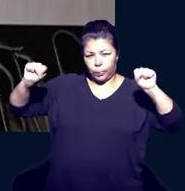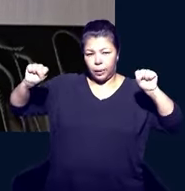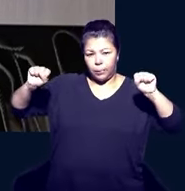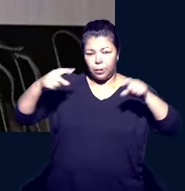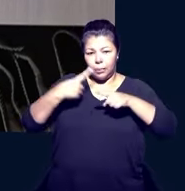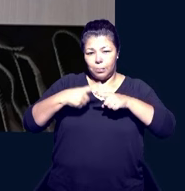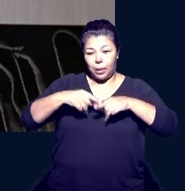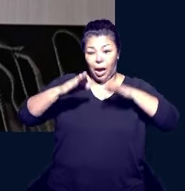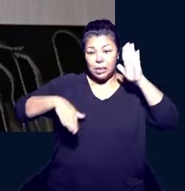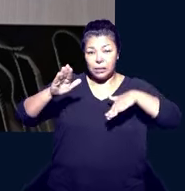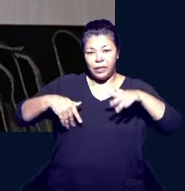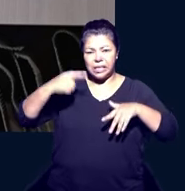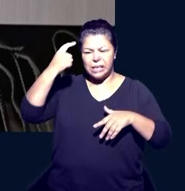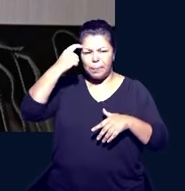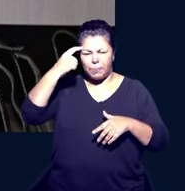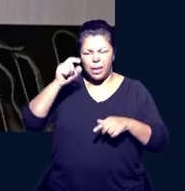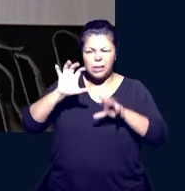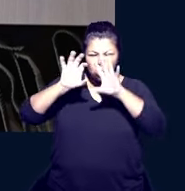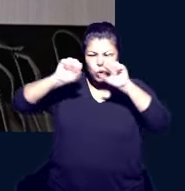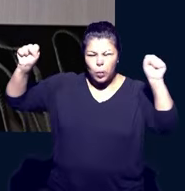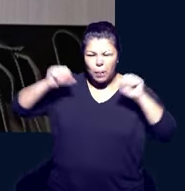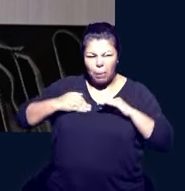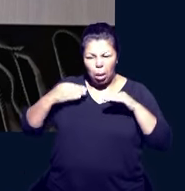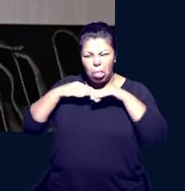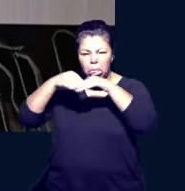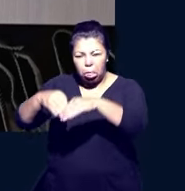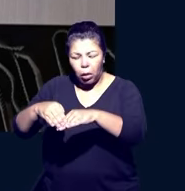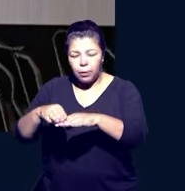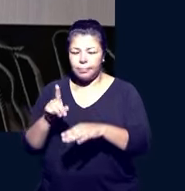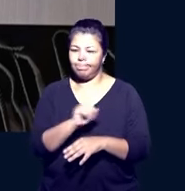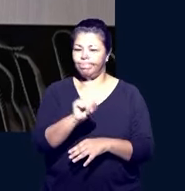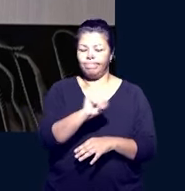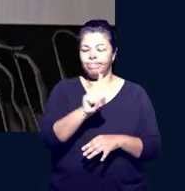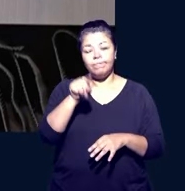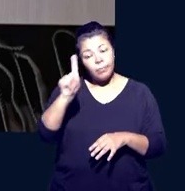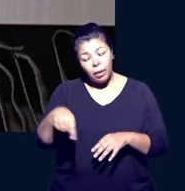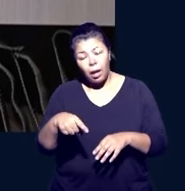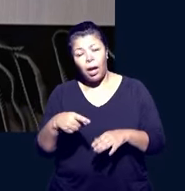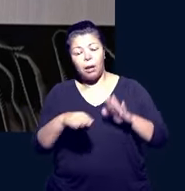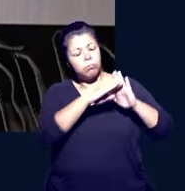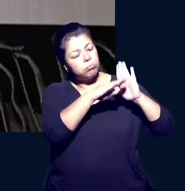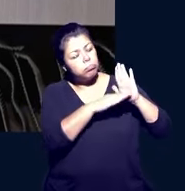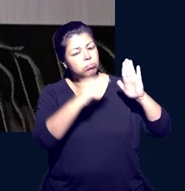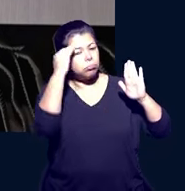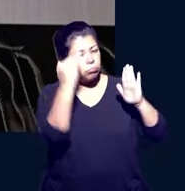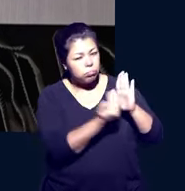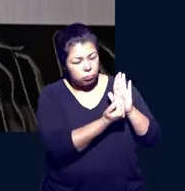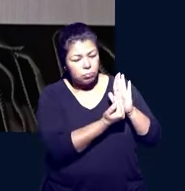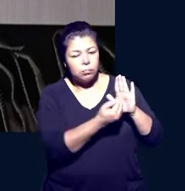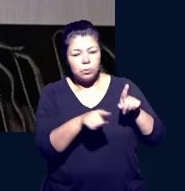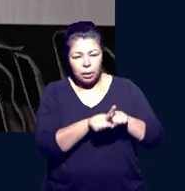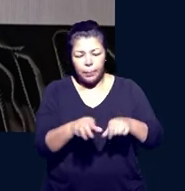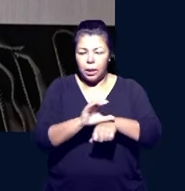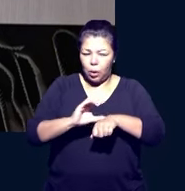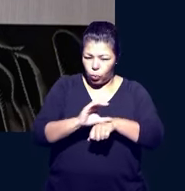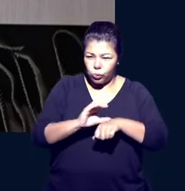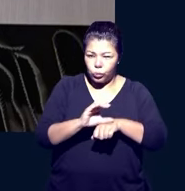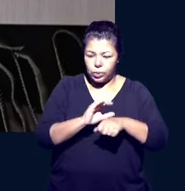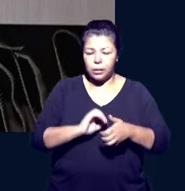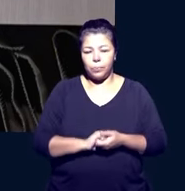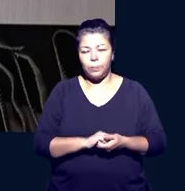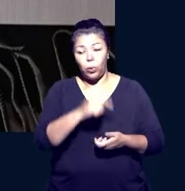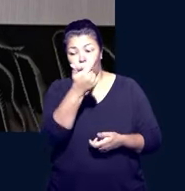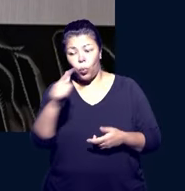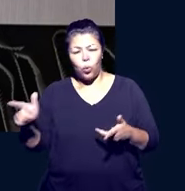Supremo se mete no que não deve o Supremo cumpre uma constituição que é uma constituição bem abrangente uma outra percepção